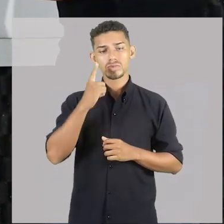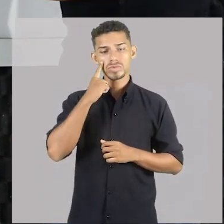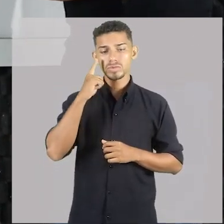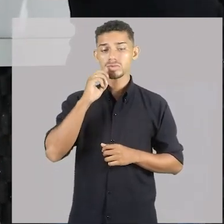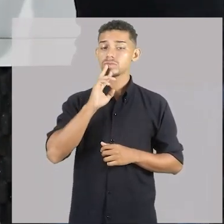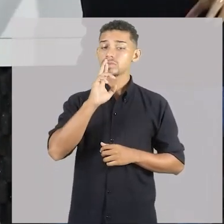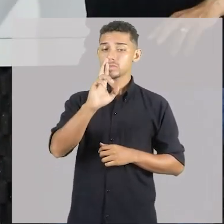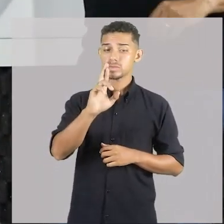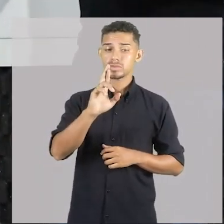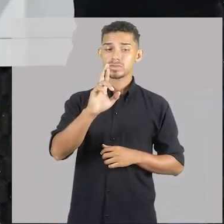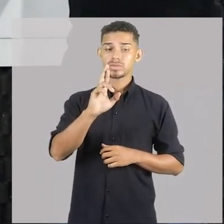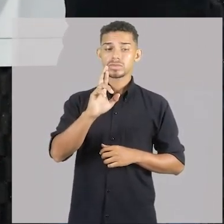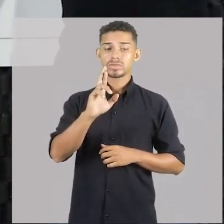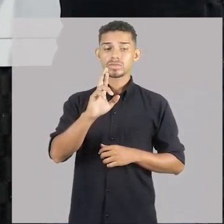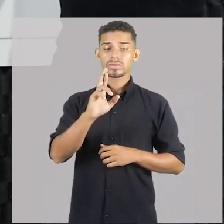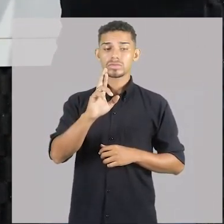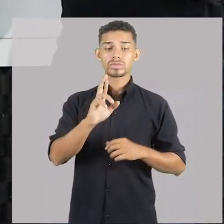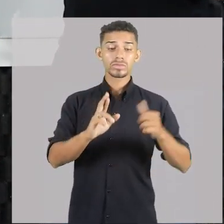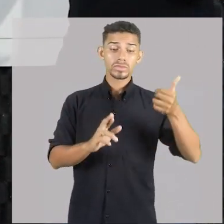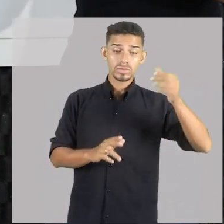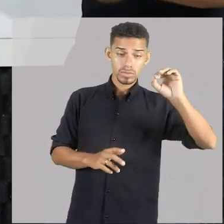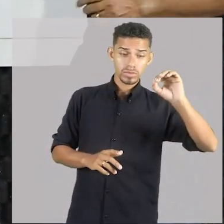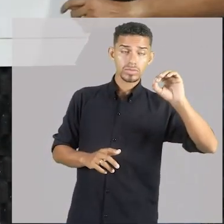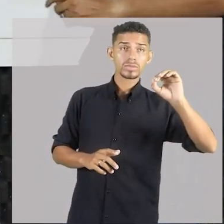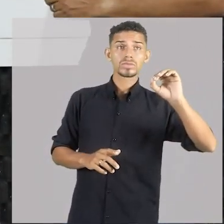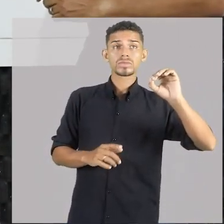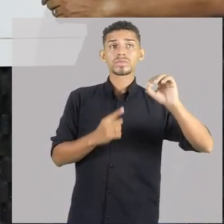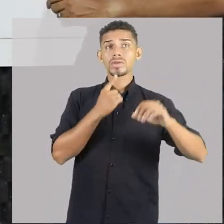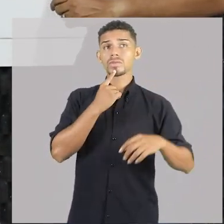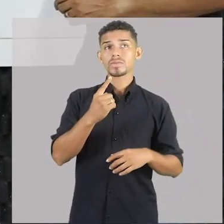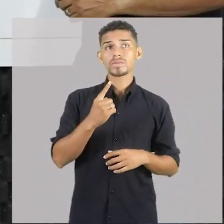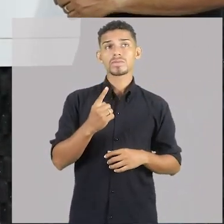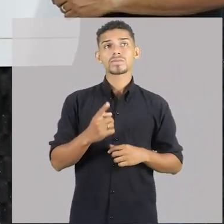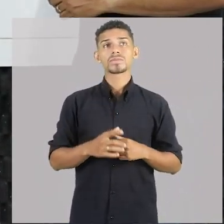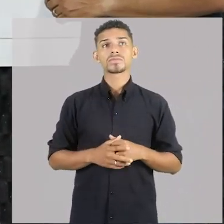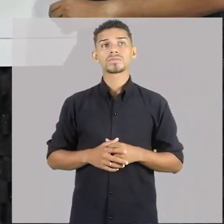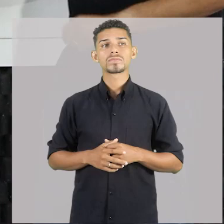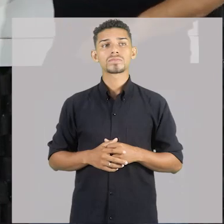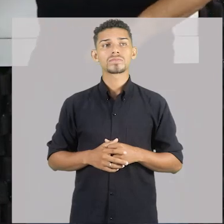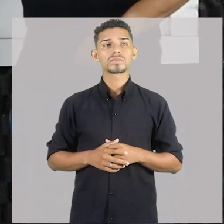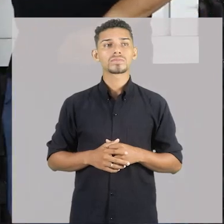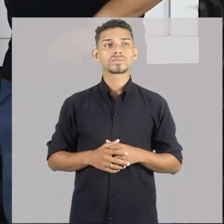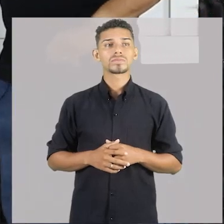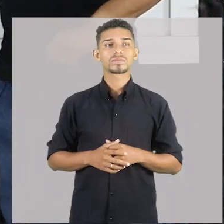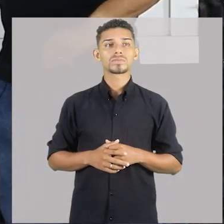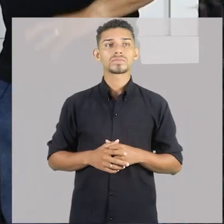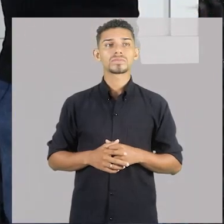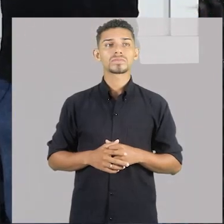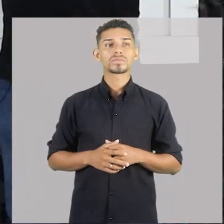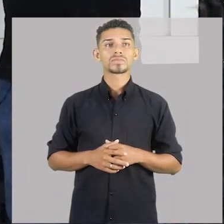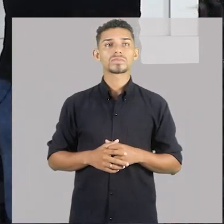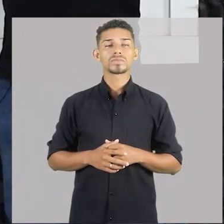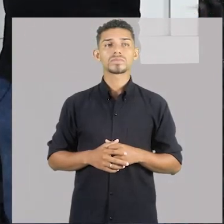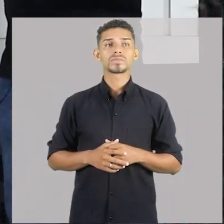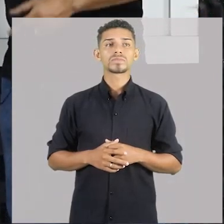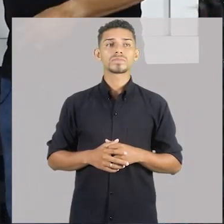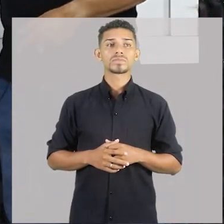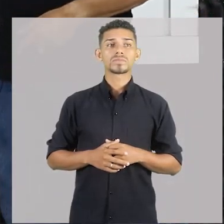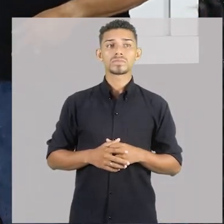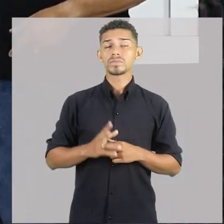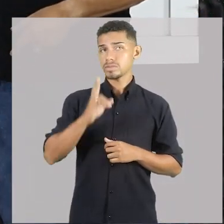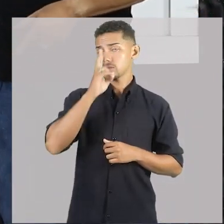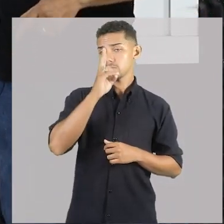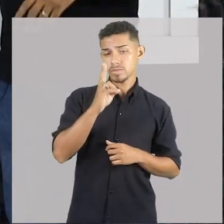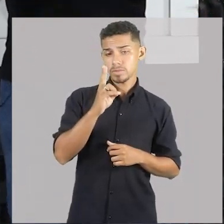as respostas estavam com a potência de 10 mais próxima de um valor. Então, o valor é esse, ó. A potência de 10